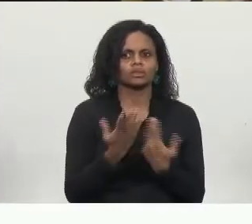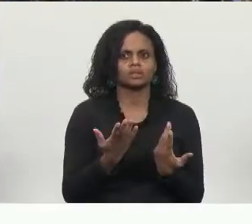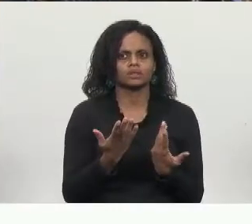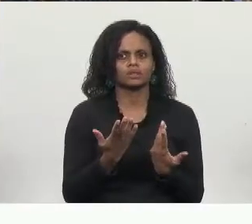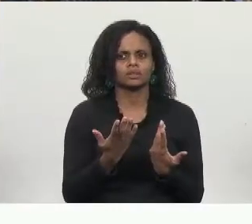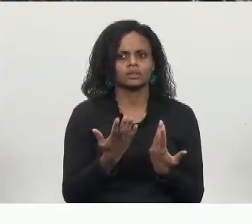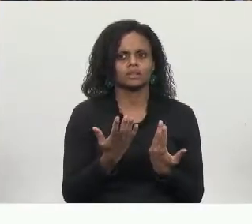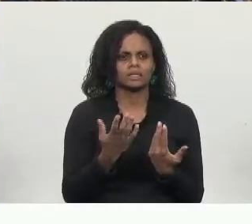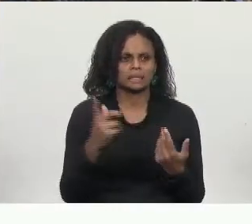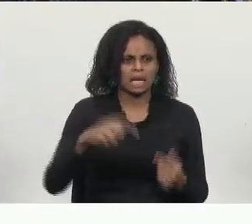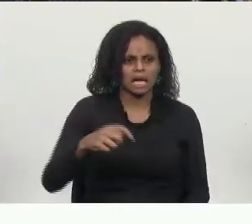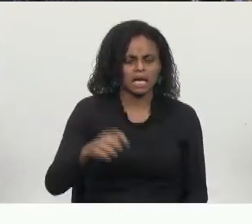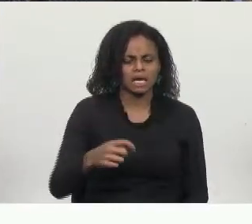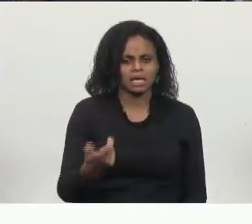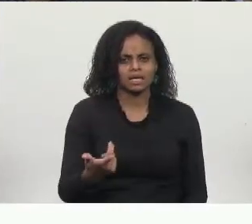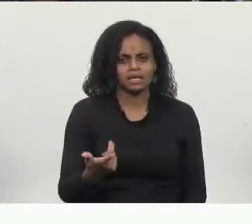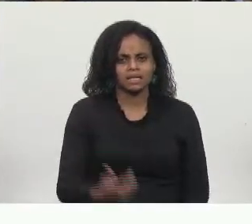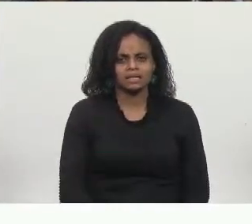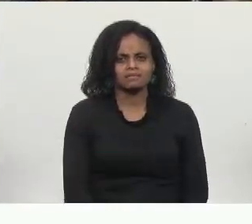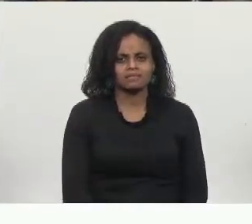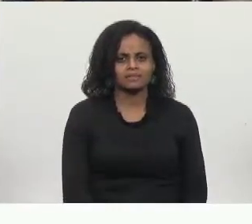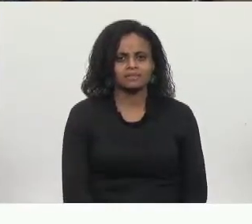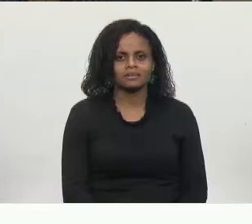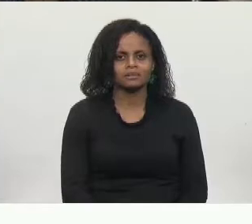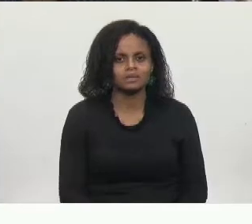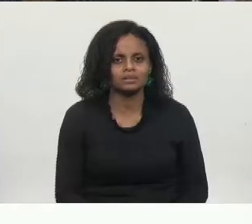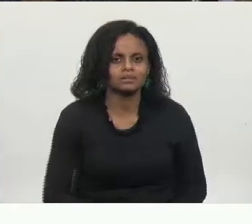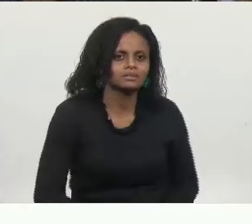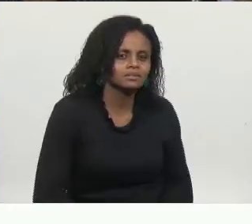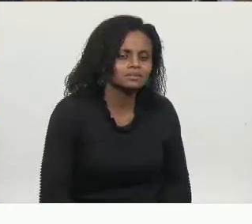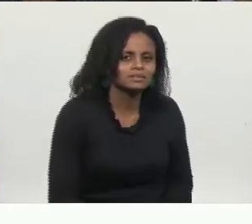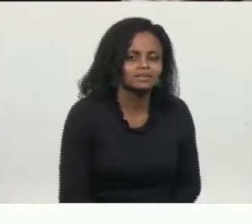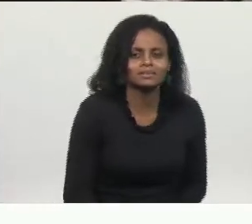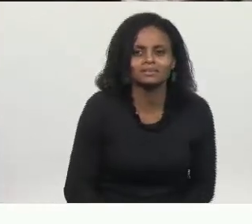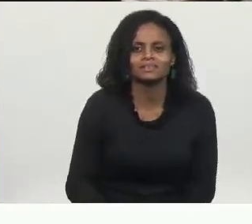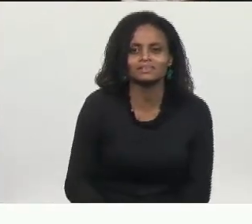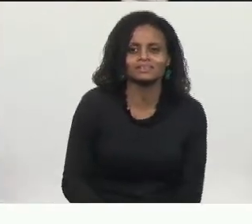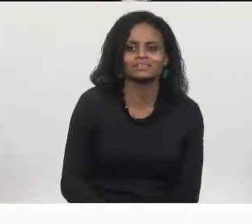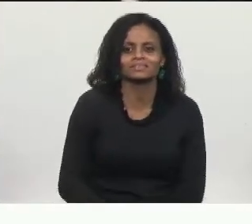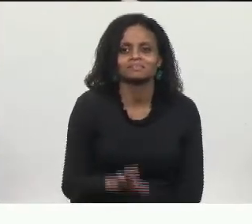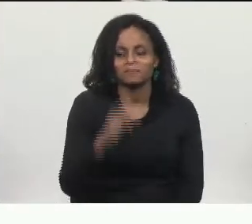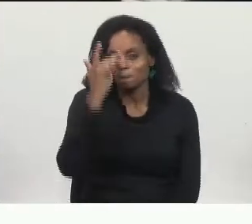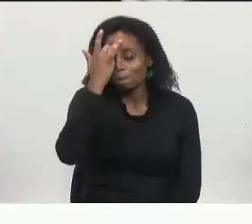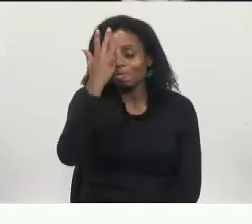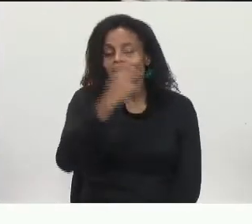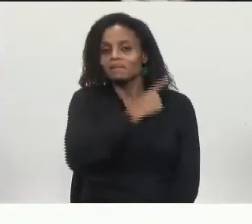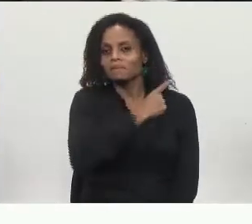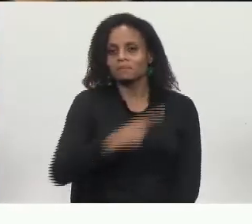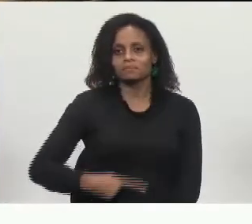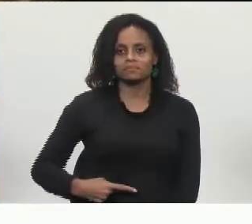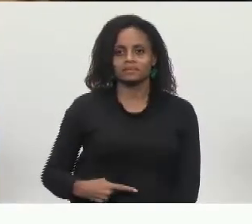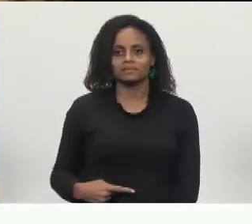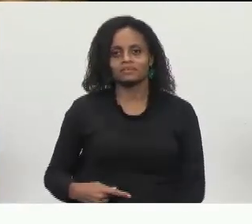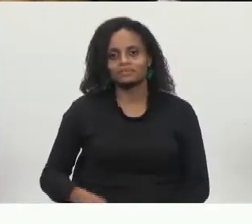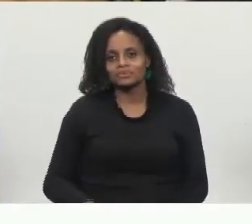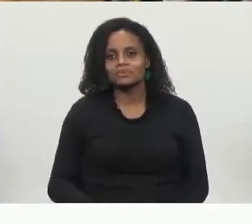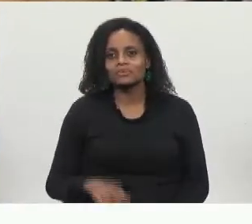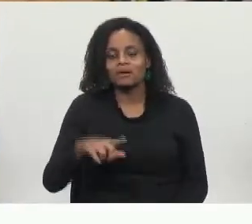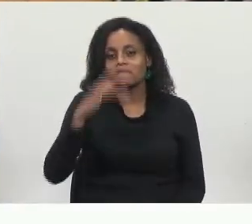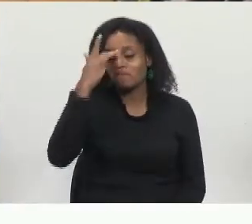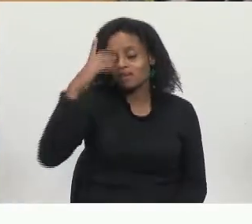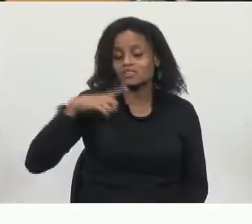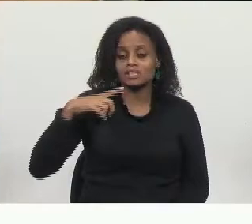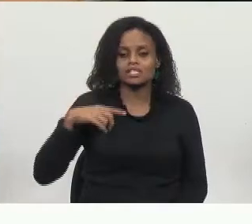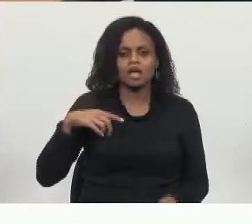Anderson Moraes aqui conosco. Obrigado pela presença, deputado. Aí é muito fácil, presidente. Você ter vários policiais em